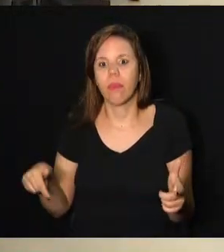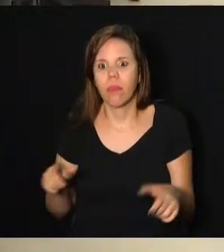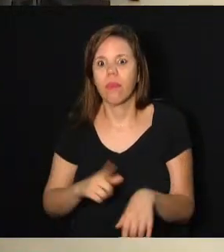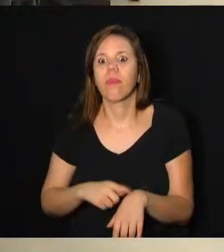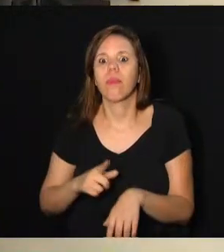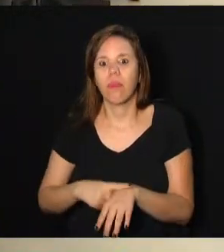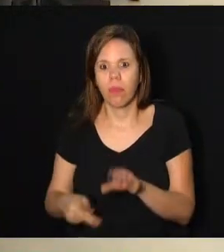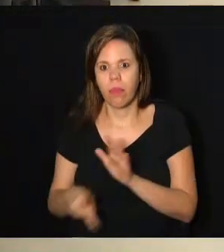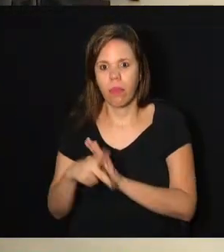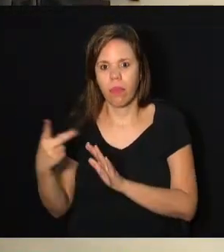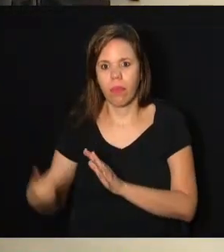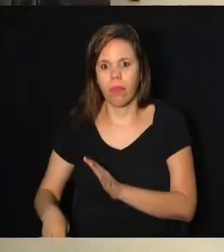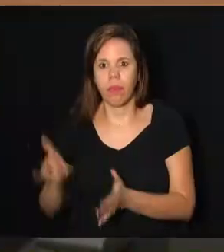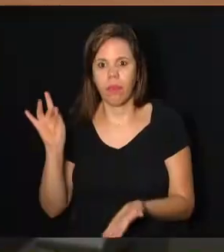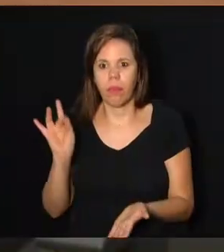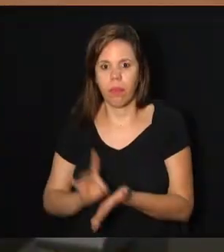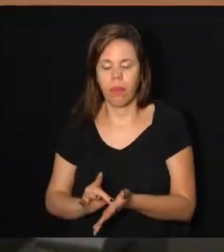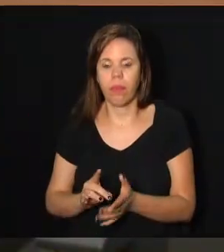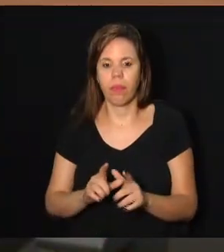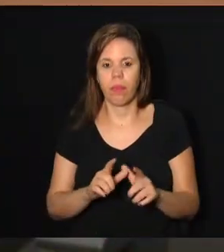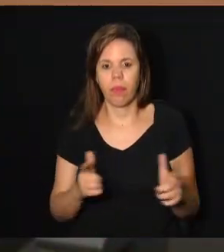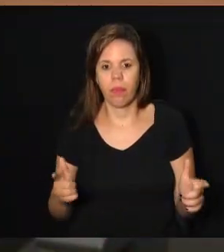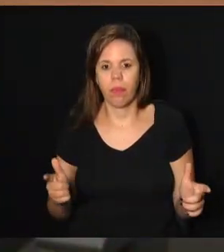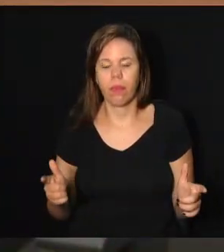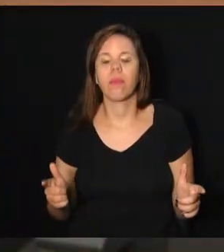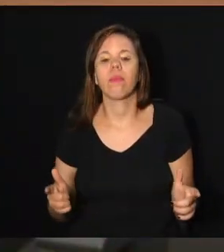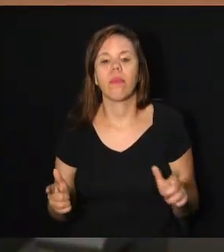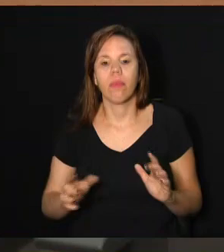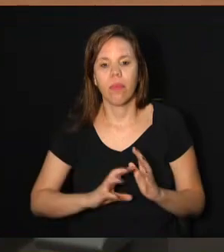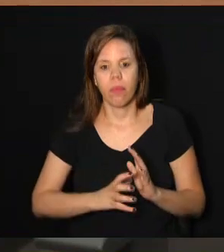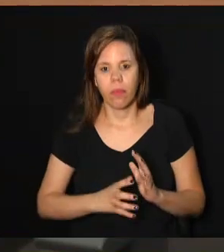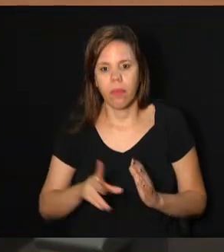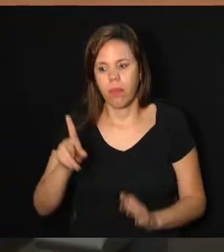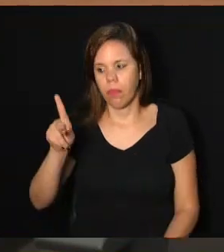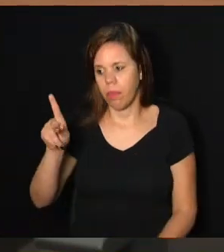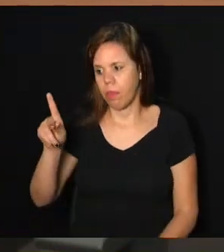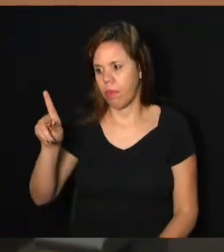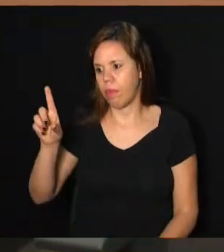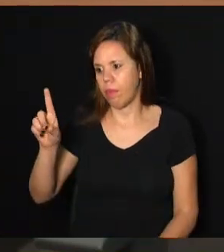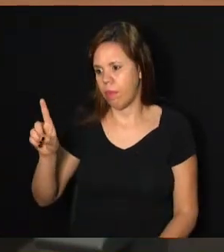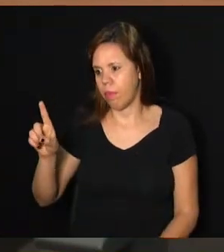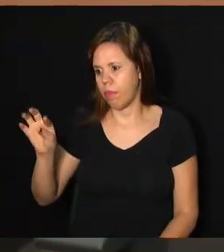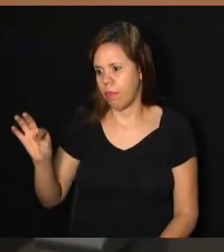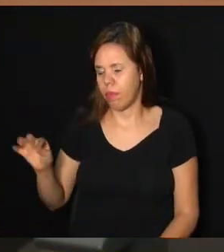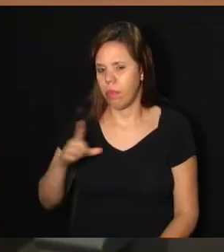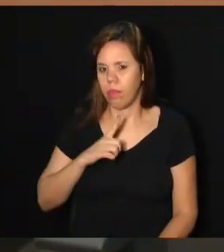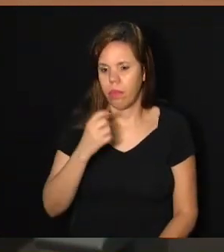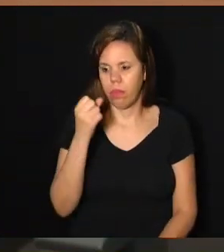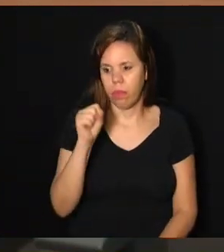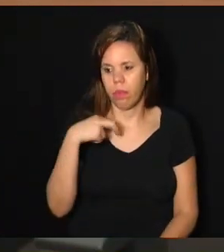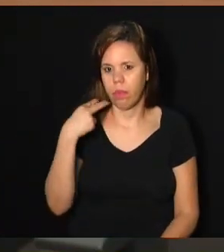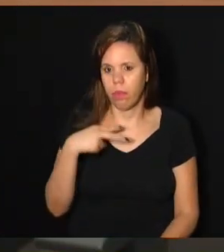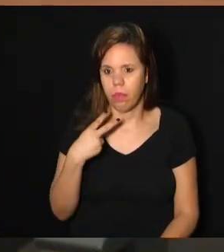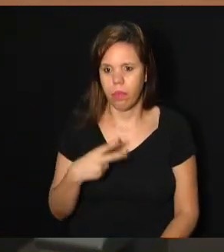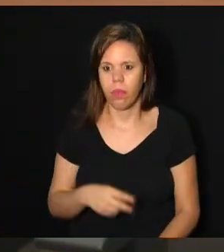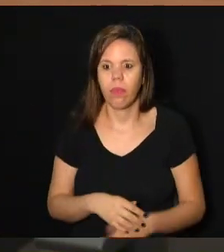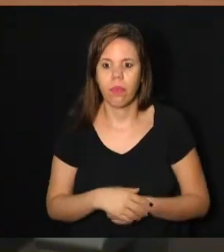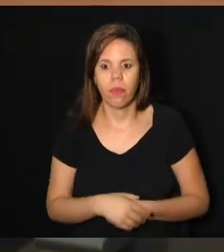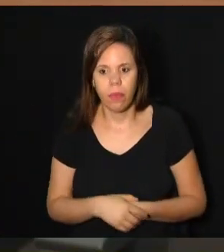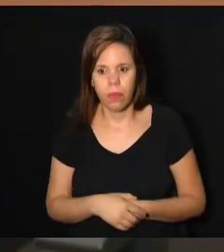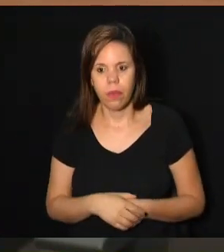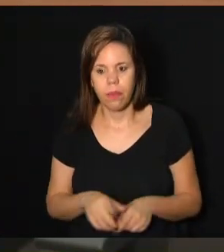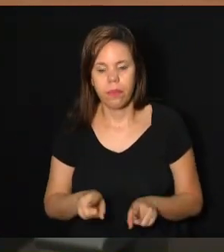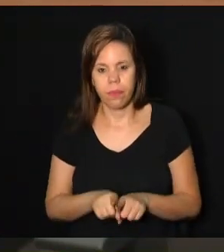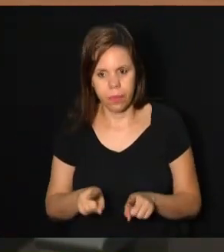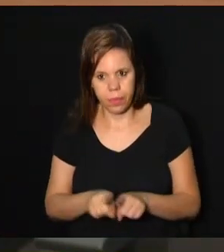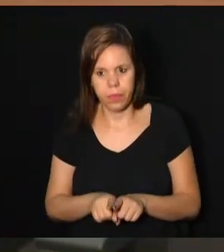específico... Inclusive, a maior bancada era do PDT. Tínhamos 8 vereadores, entendeu? E cassou o